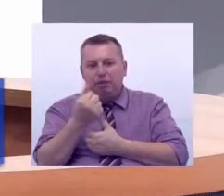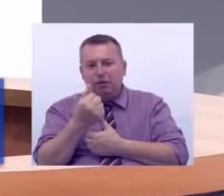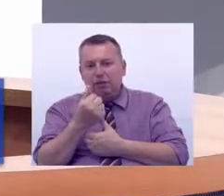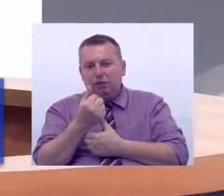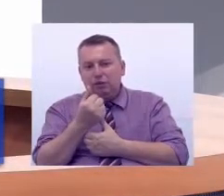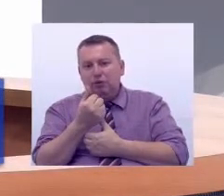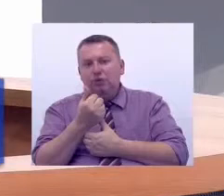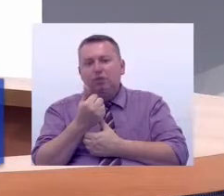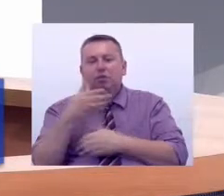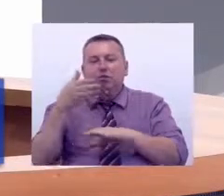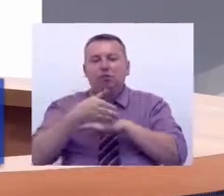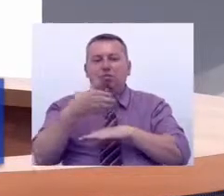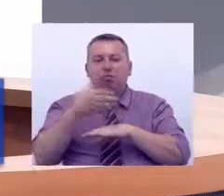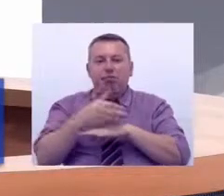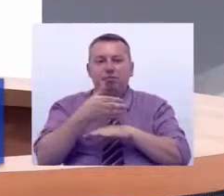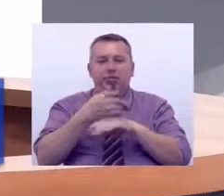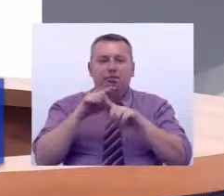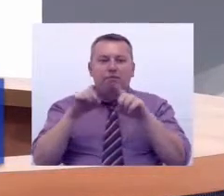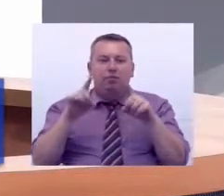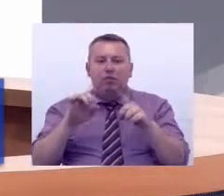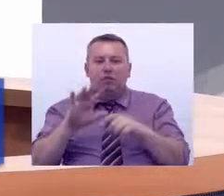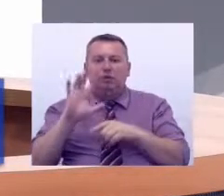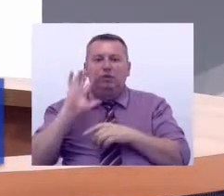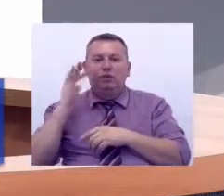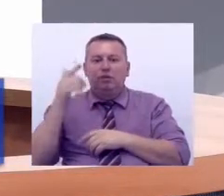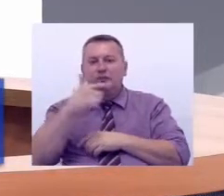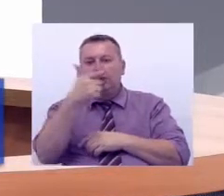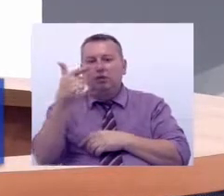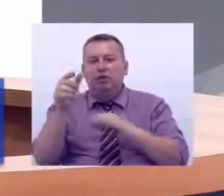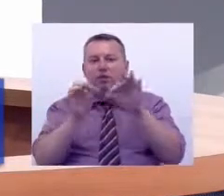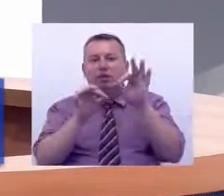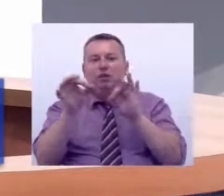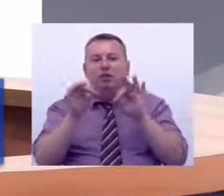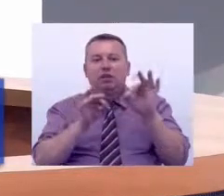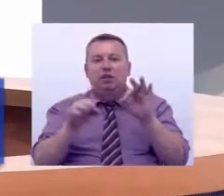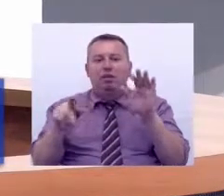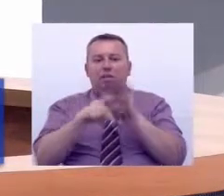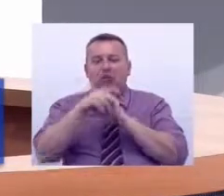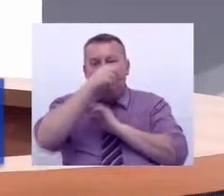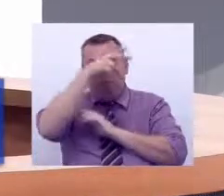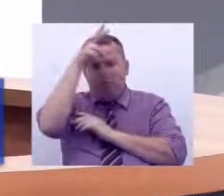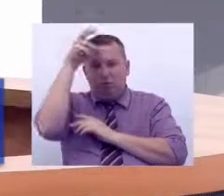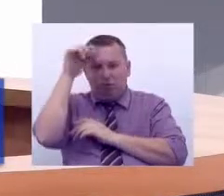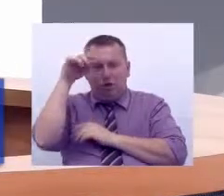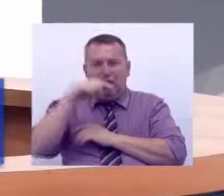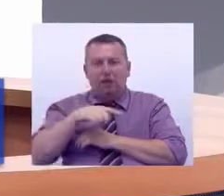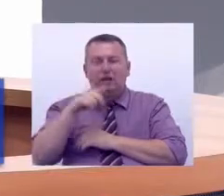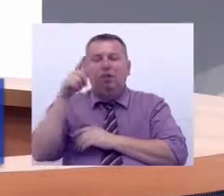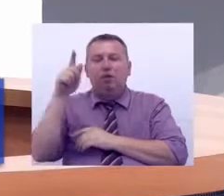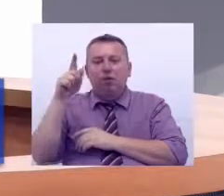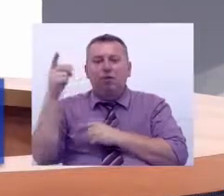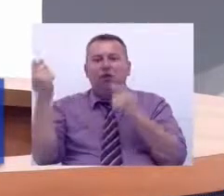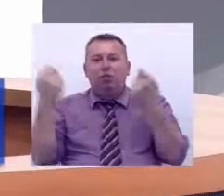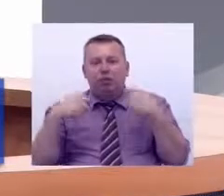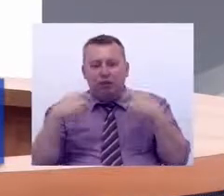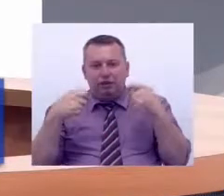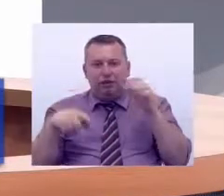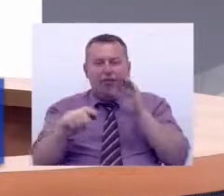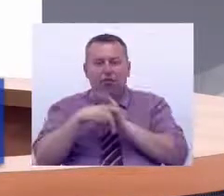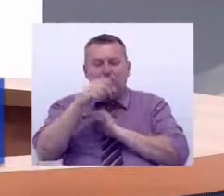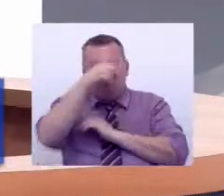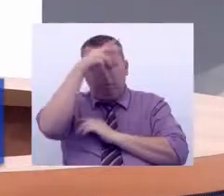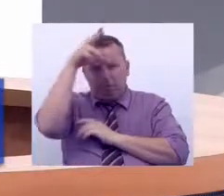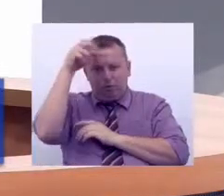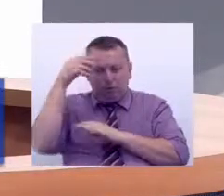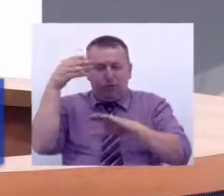bem acessível. Então, lá não há organização do poder público. Aqui em Guarulhos ainda há necessidade do poder público